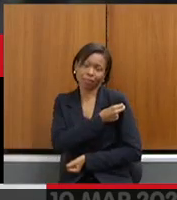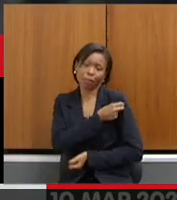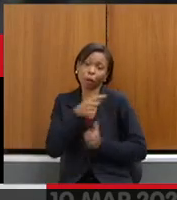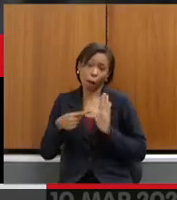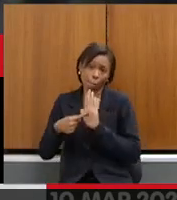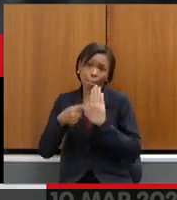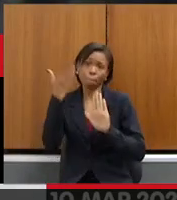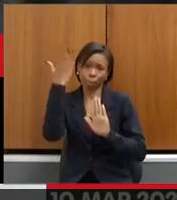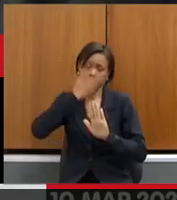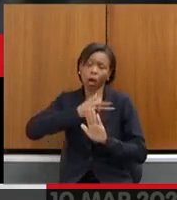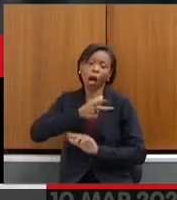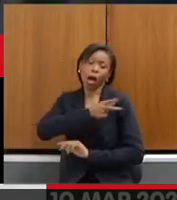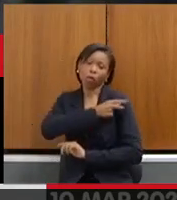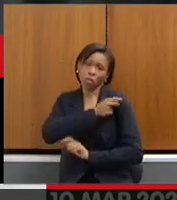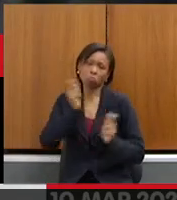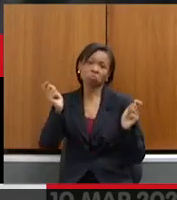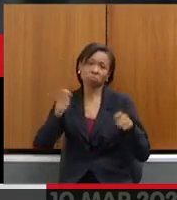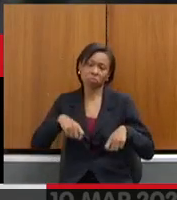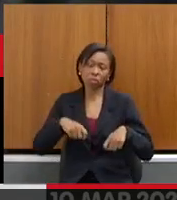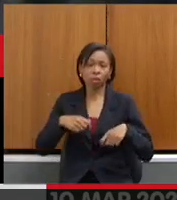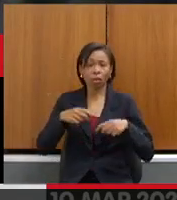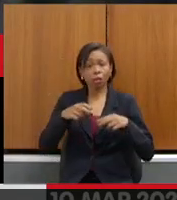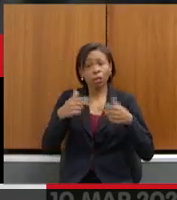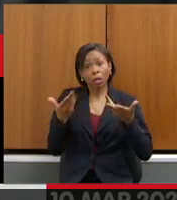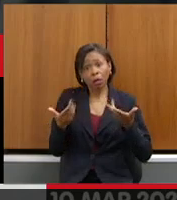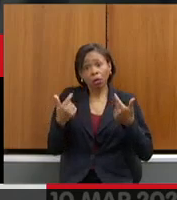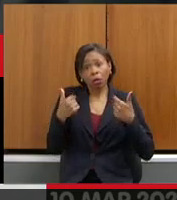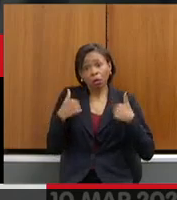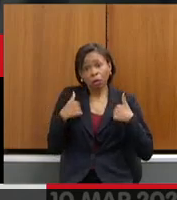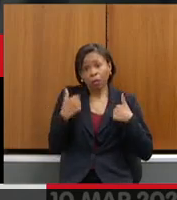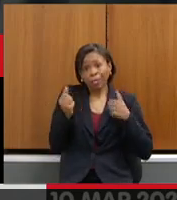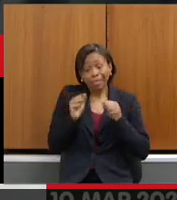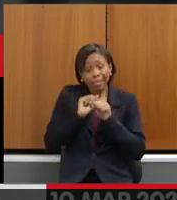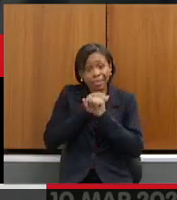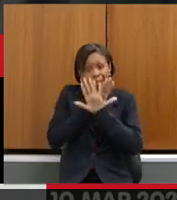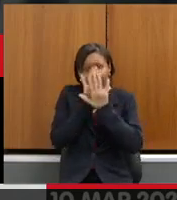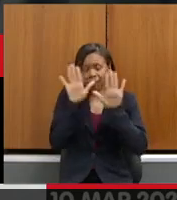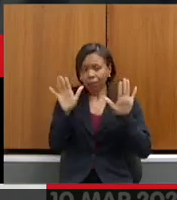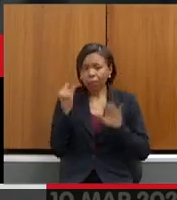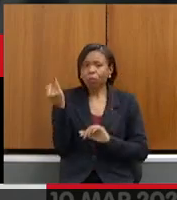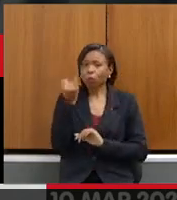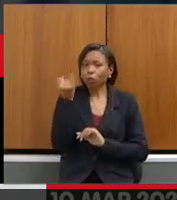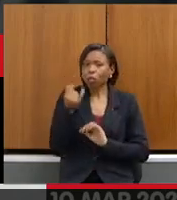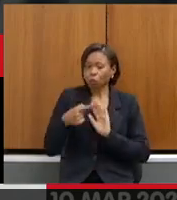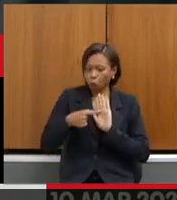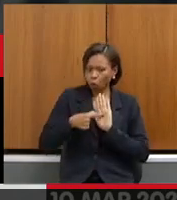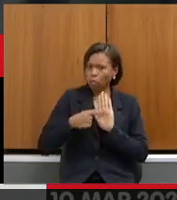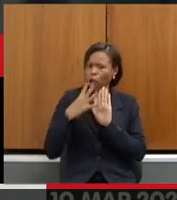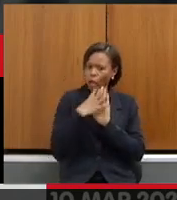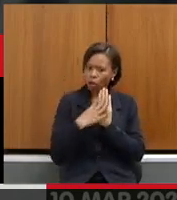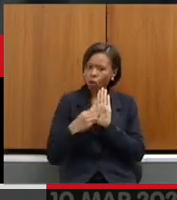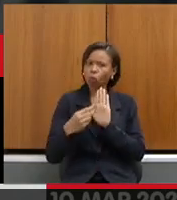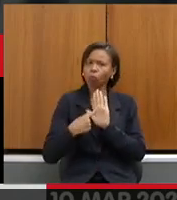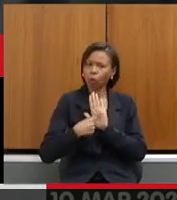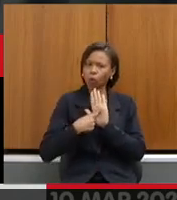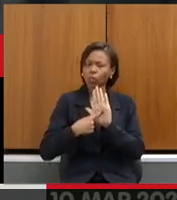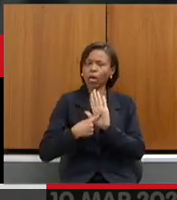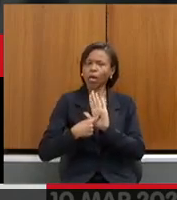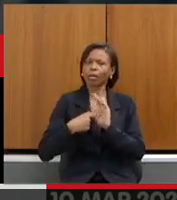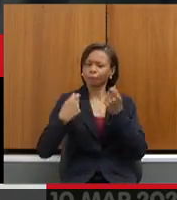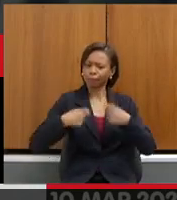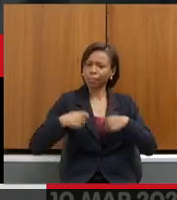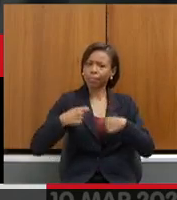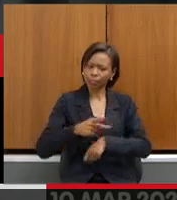tempo dentro dos hospitais Então eu queria ser muito claro isso porque e antes da o exemplo que vacina tem que ser